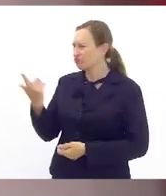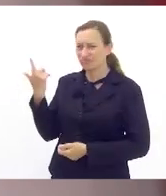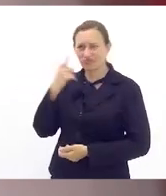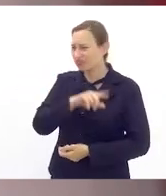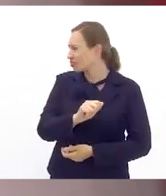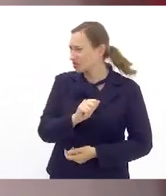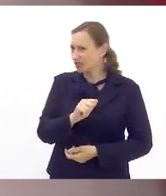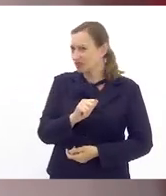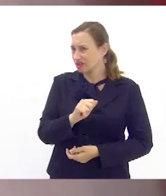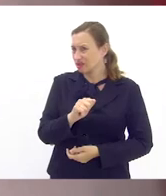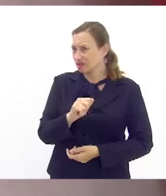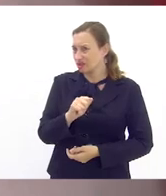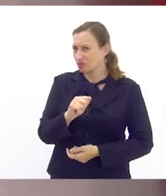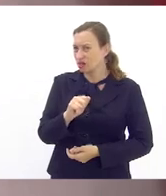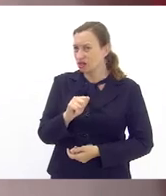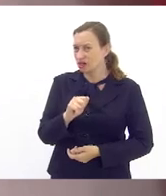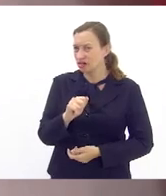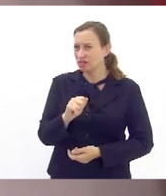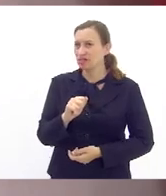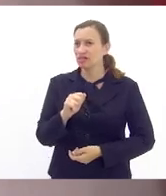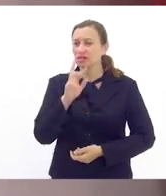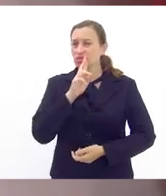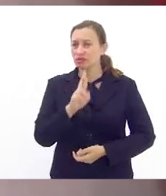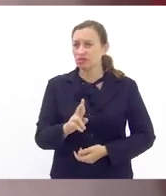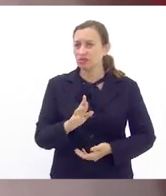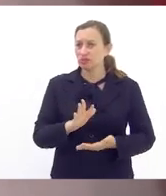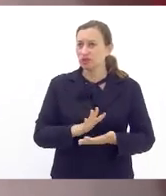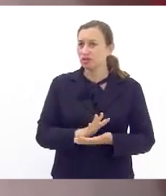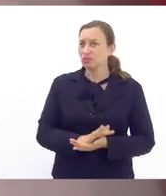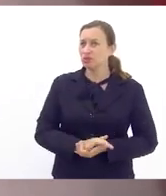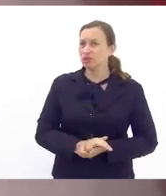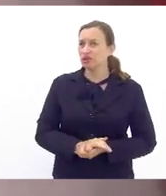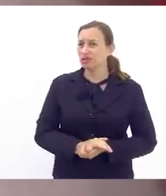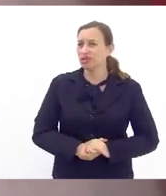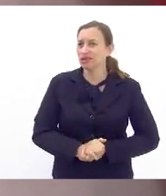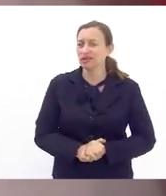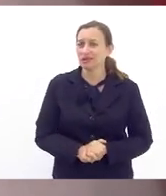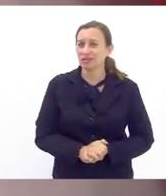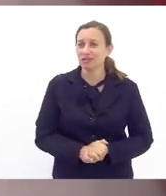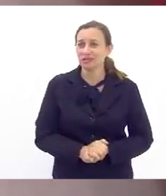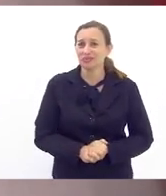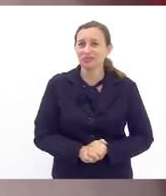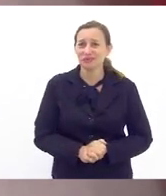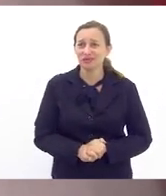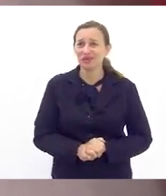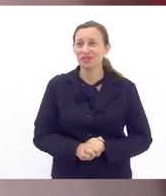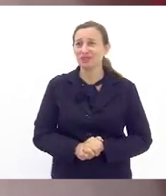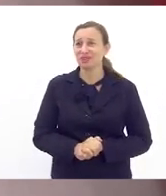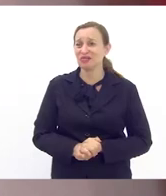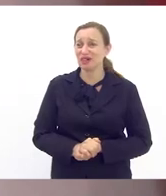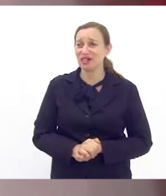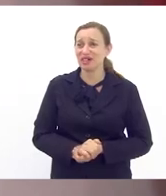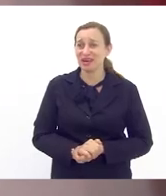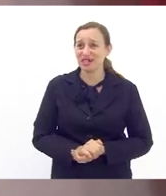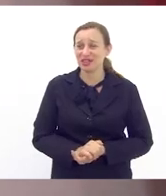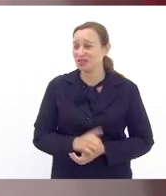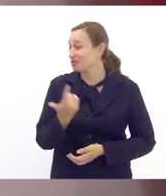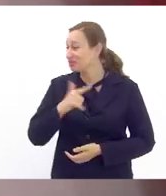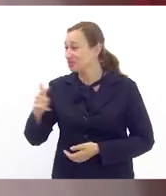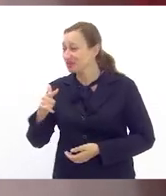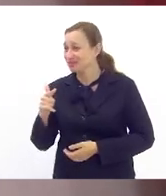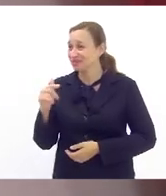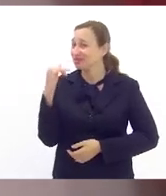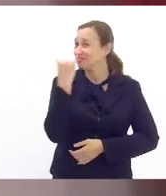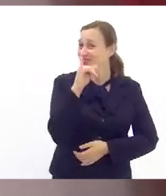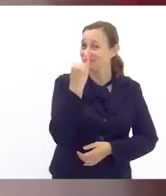conseguir ter isso na sua energia então você fala para o seu cliente procurar seu entendimento virtual não loja mas ele não tem energia para